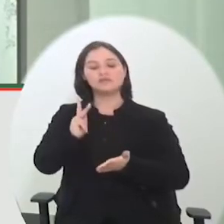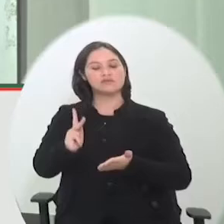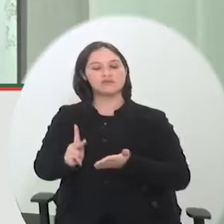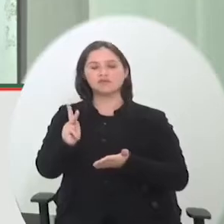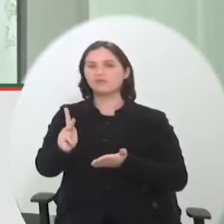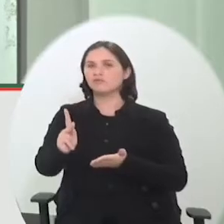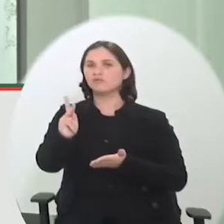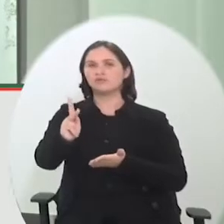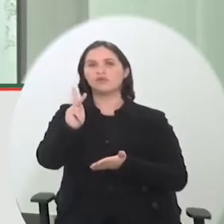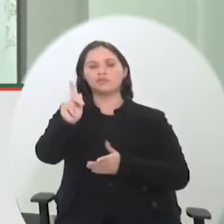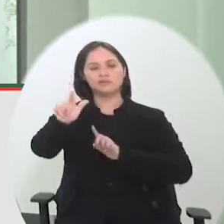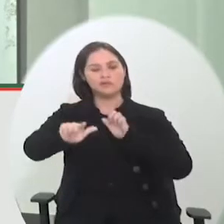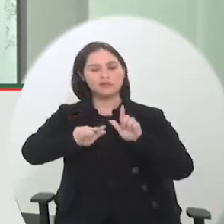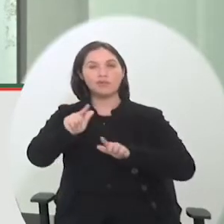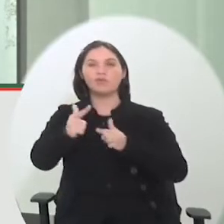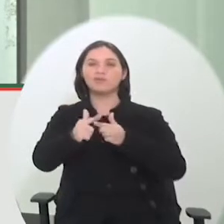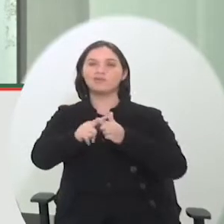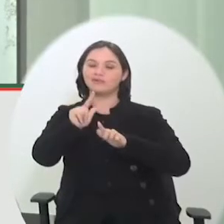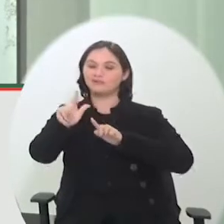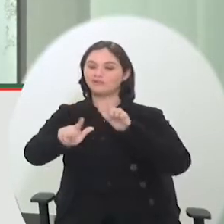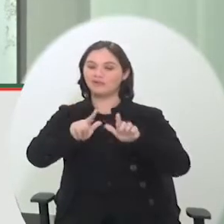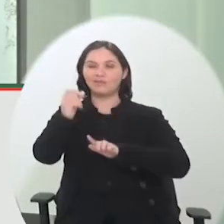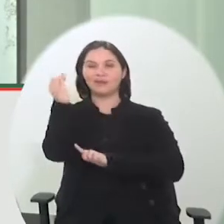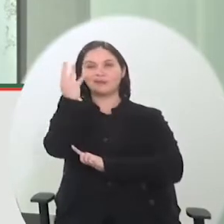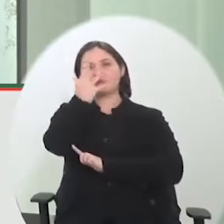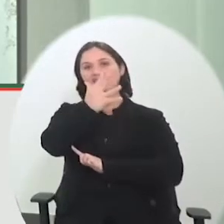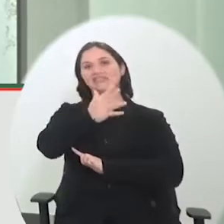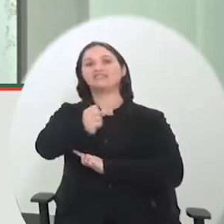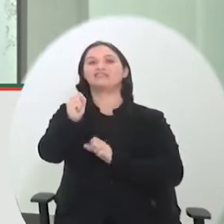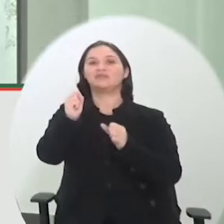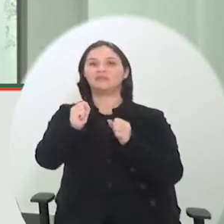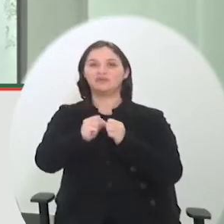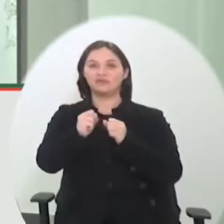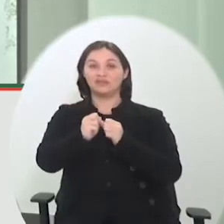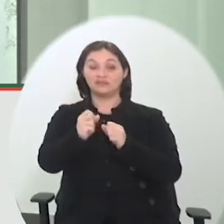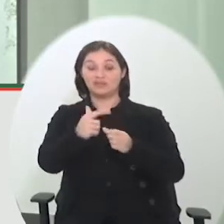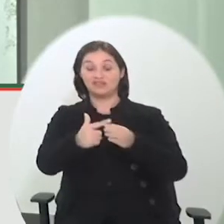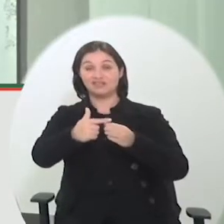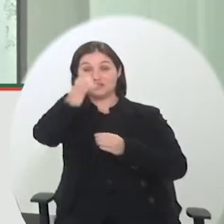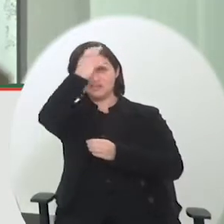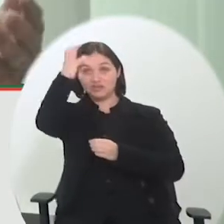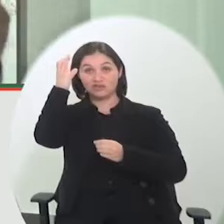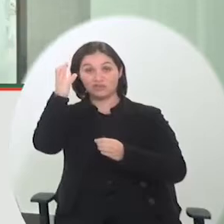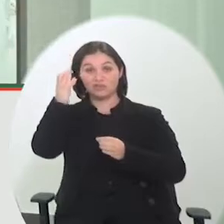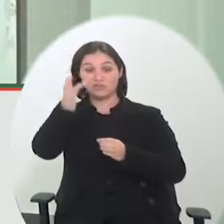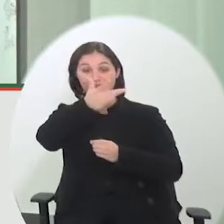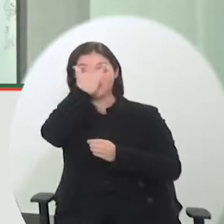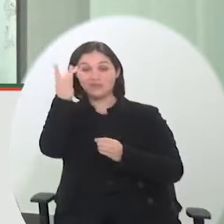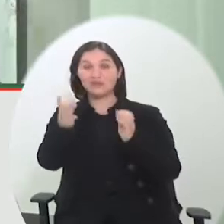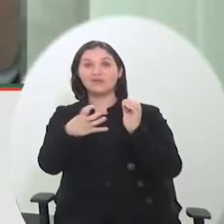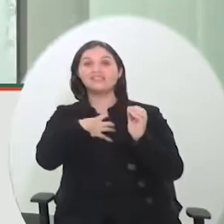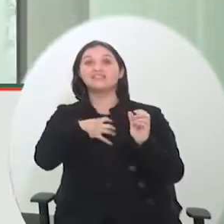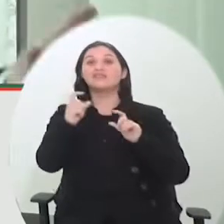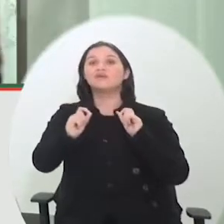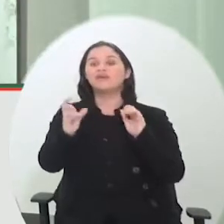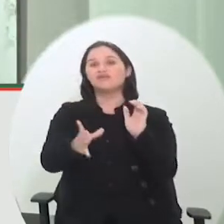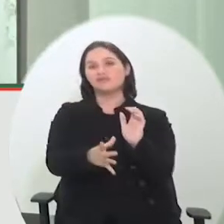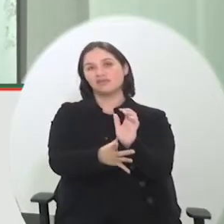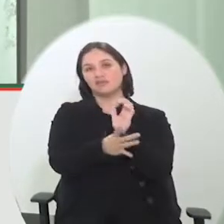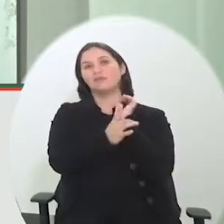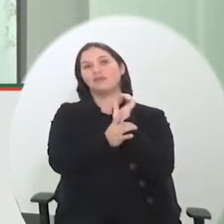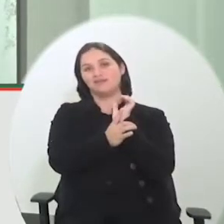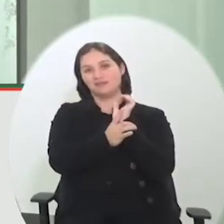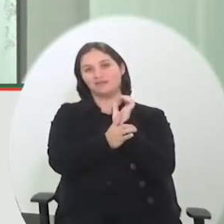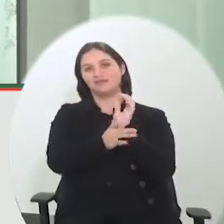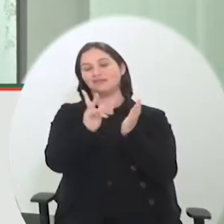vocês fazem, a nossa cidade sempre se manterá cada vez mais segura e um atrativo melhor para trazer as pessoas para cá, o desenvolvimento